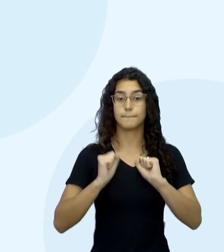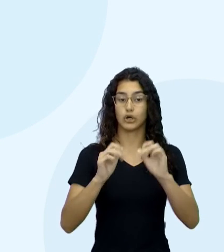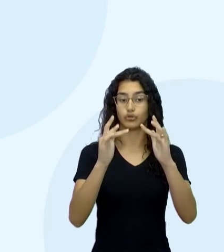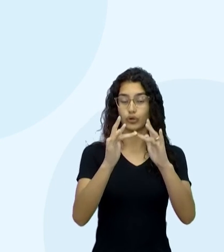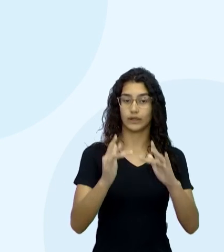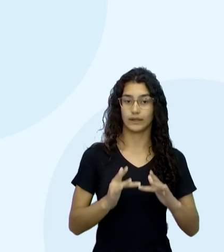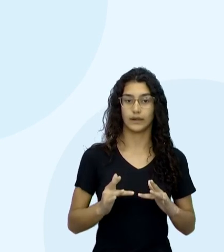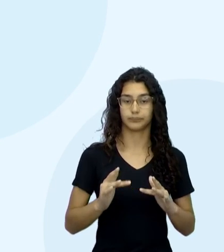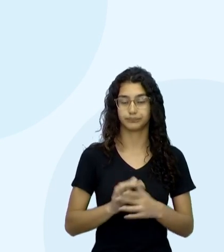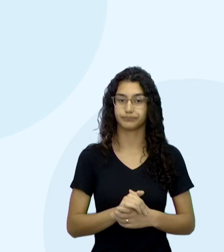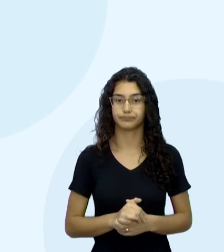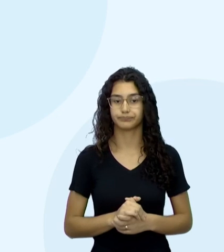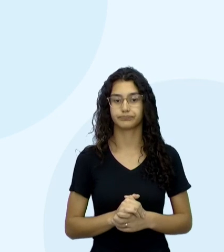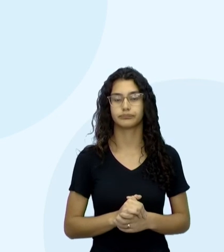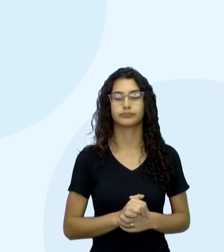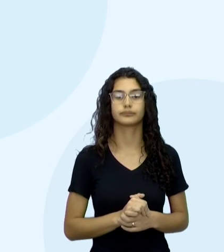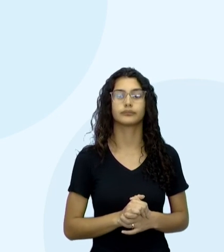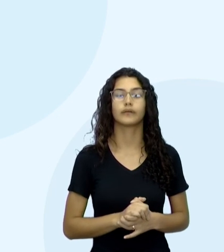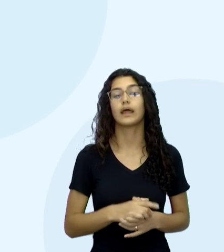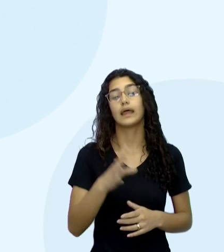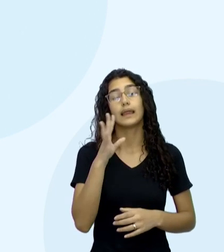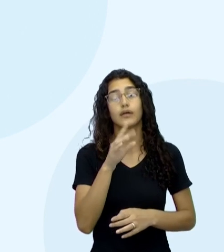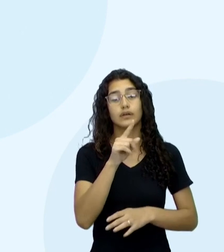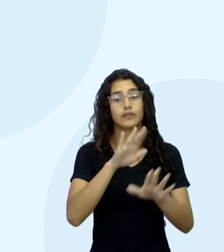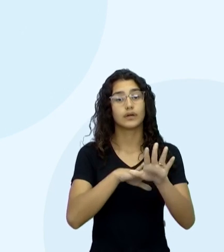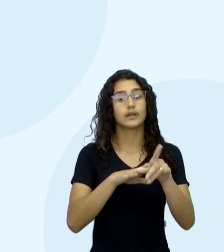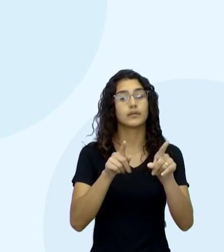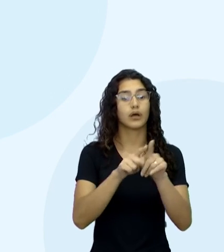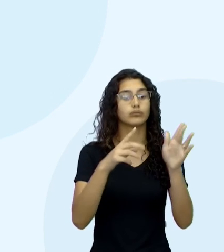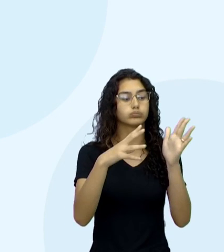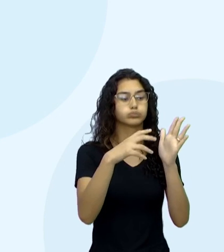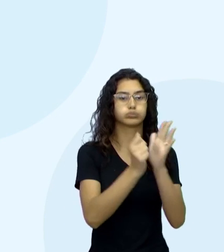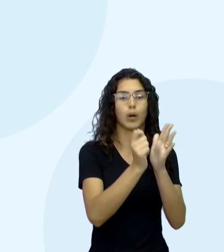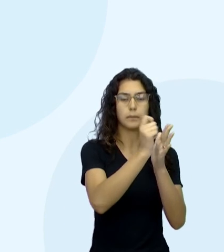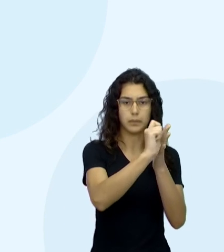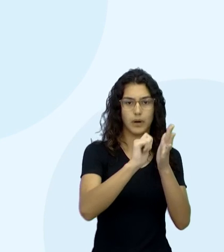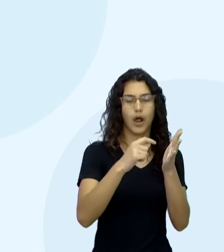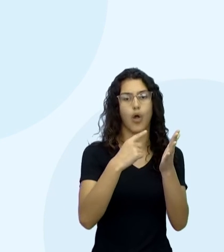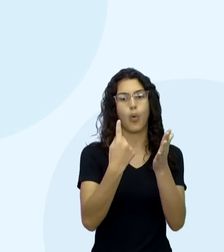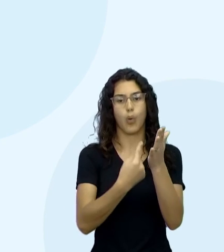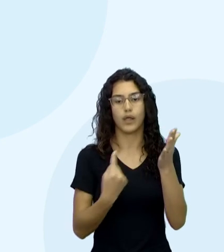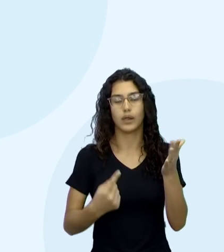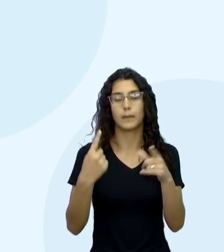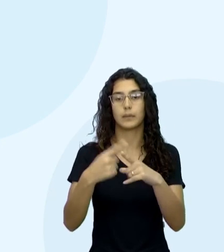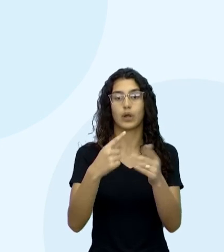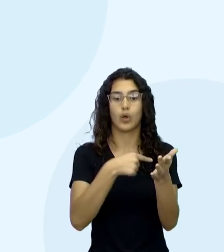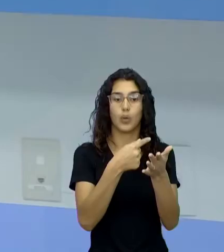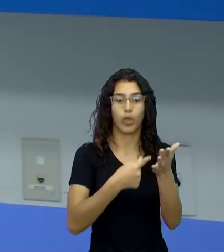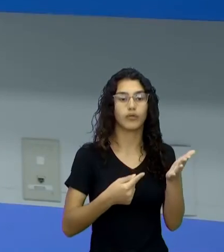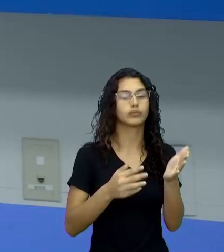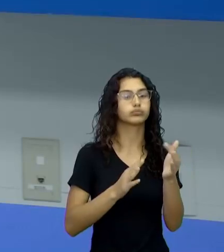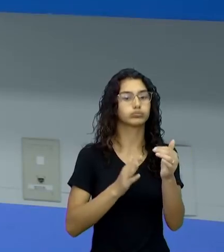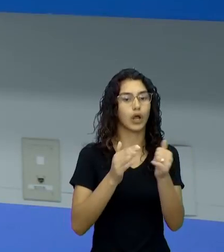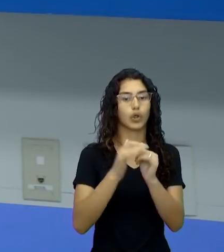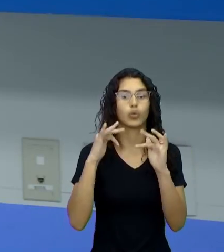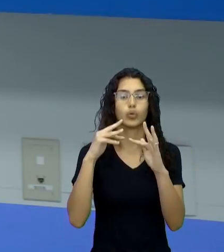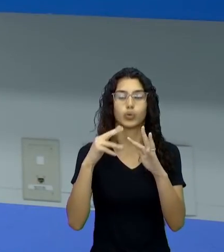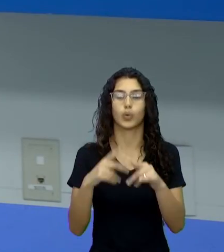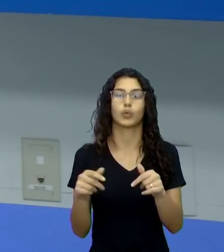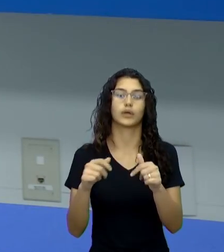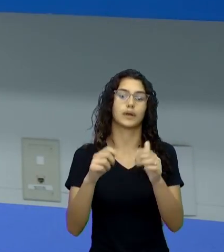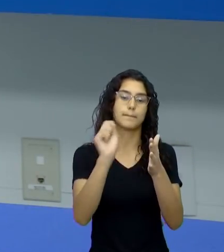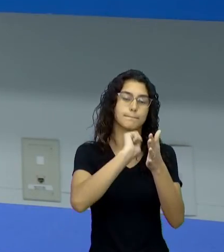podem se conectar é legal que vocês façam registros no caderno para que o caderno vá guardando então